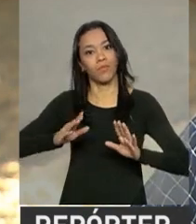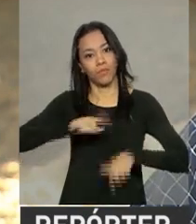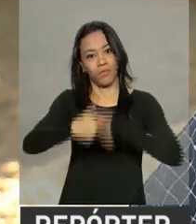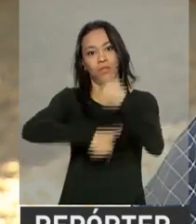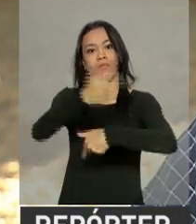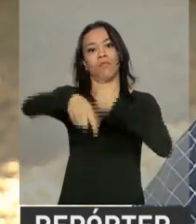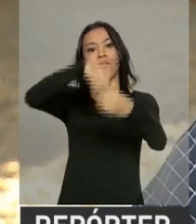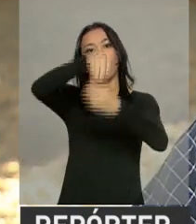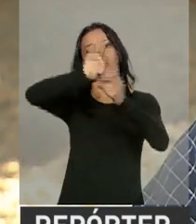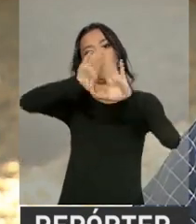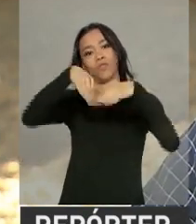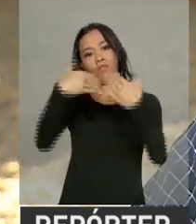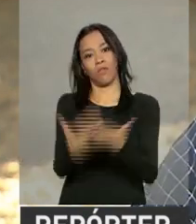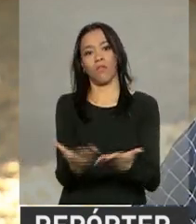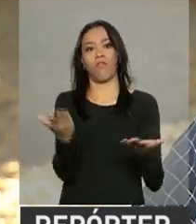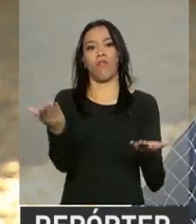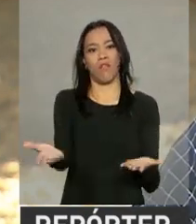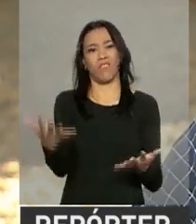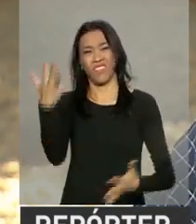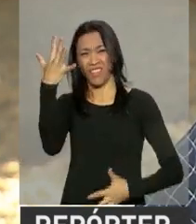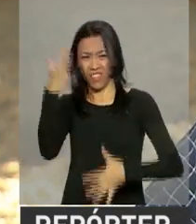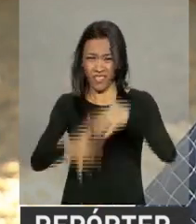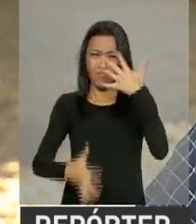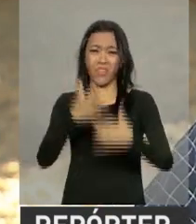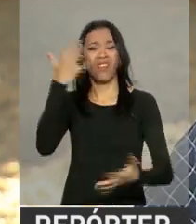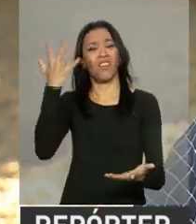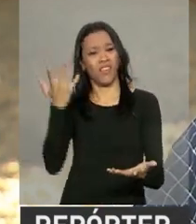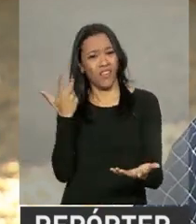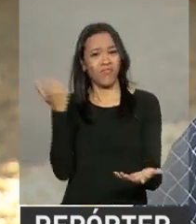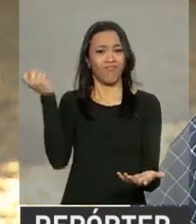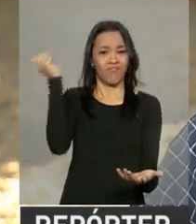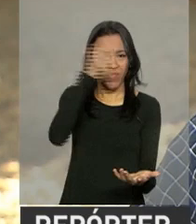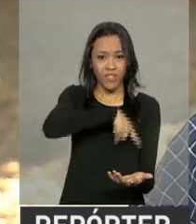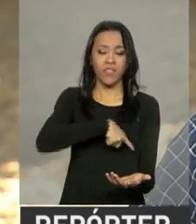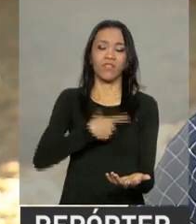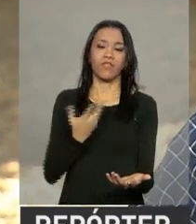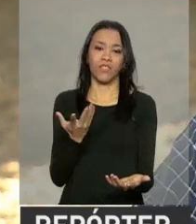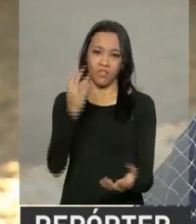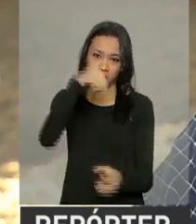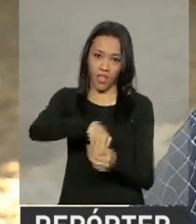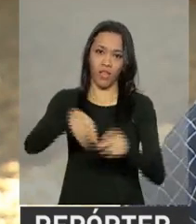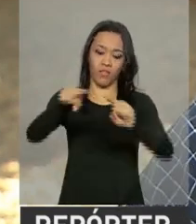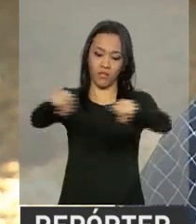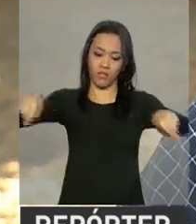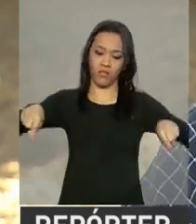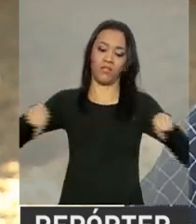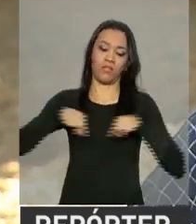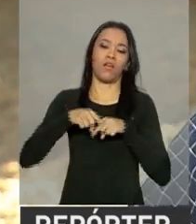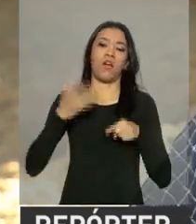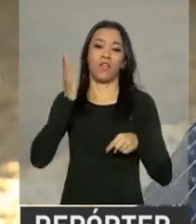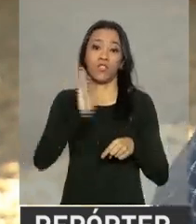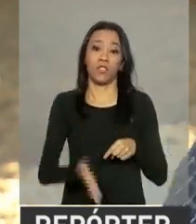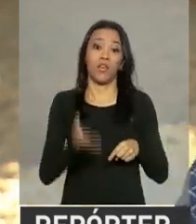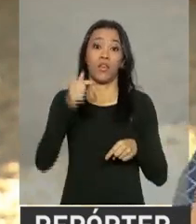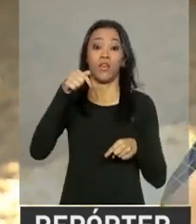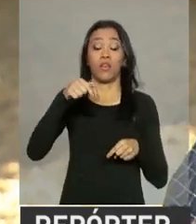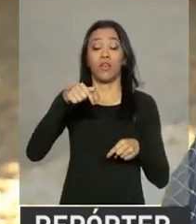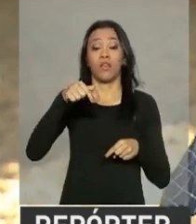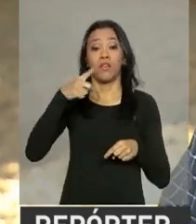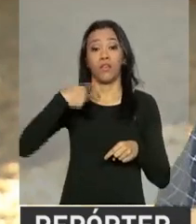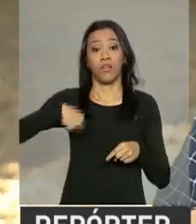ah iam trazer transtorn no dia a dia dificuldades em sala de aula já que nossos quadros são quadros